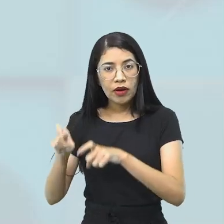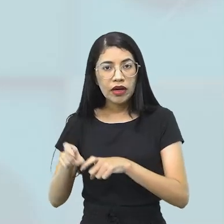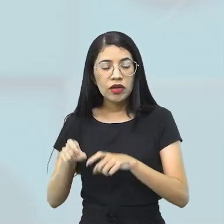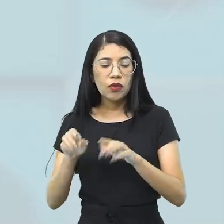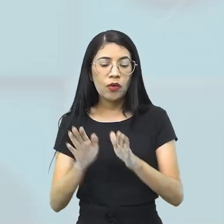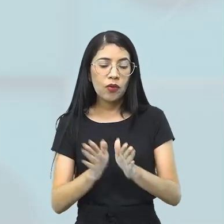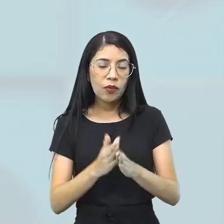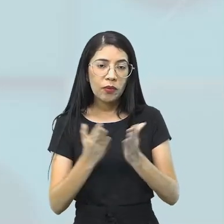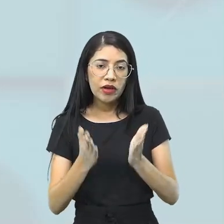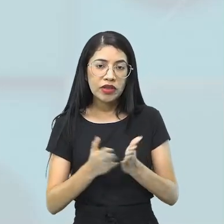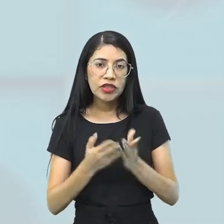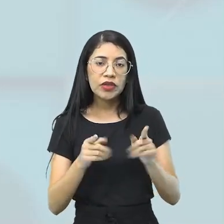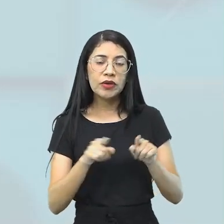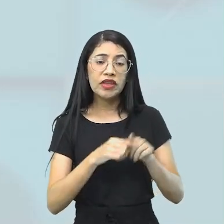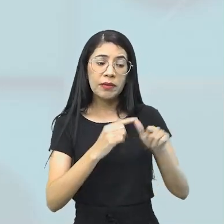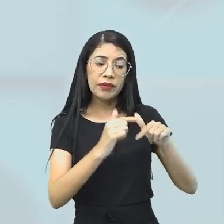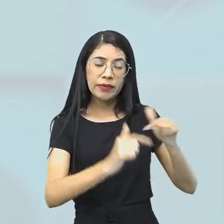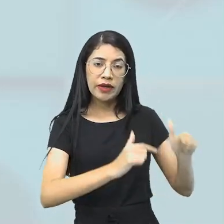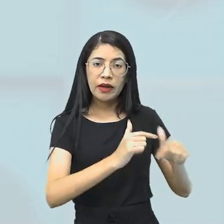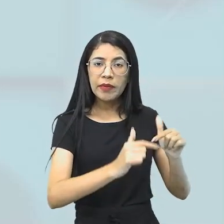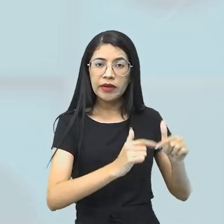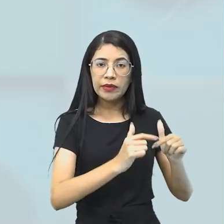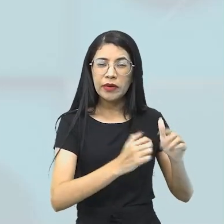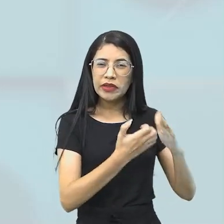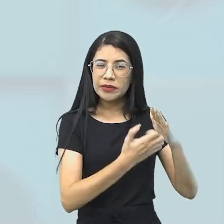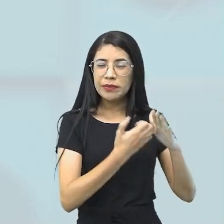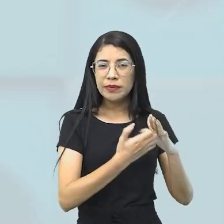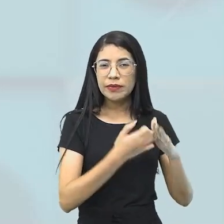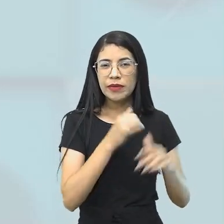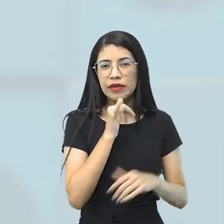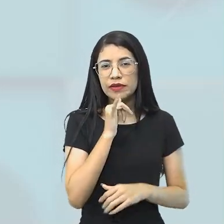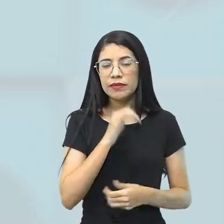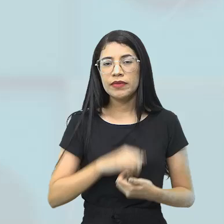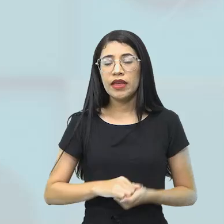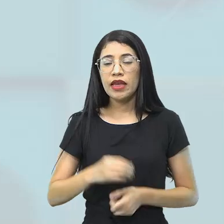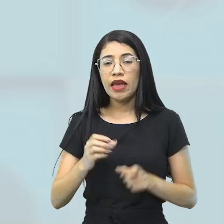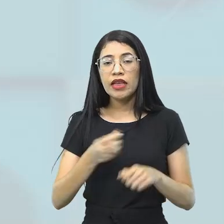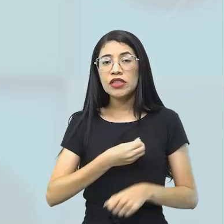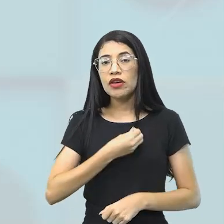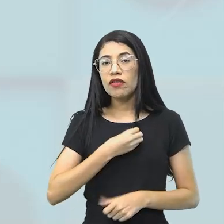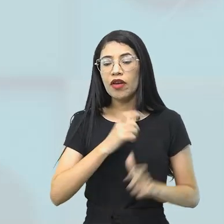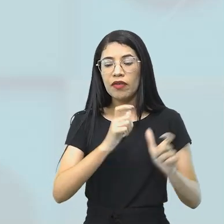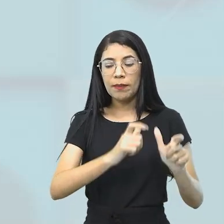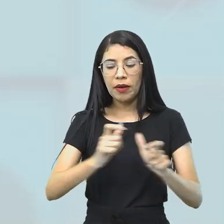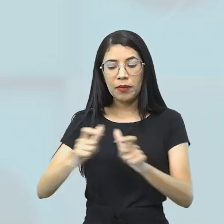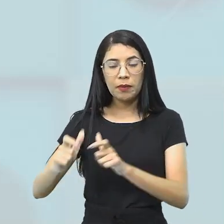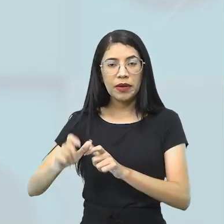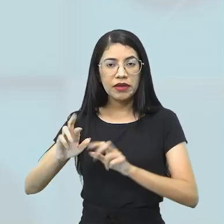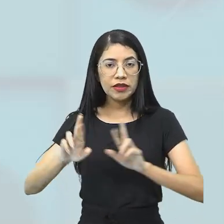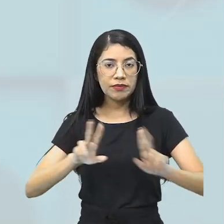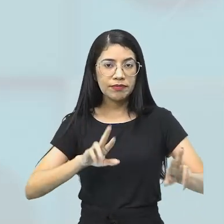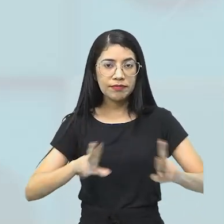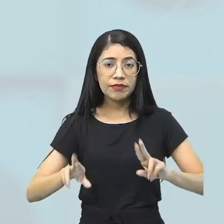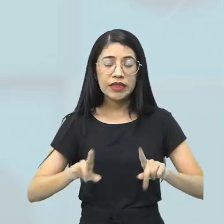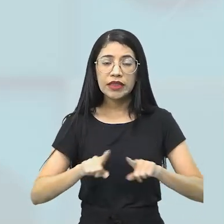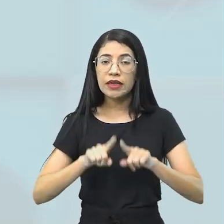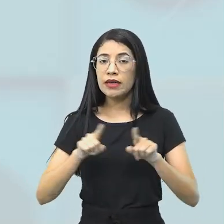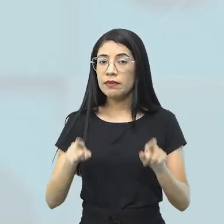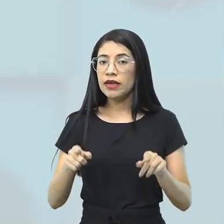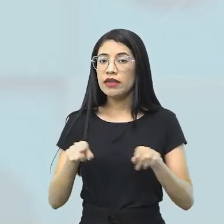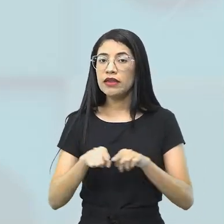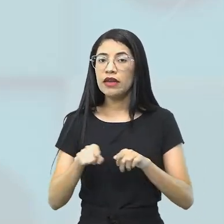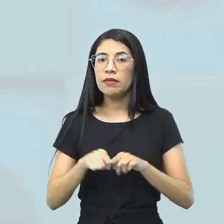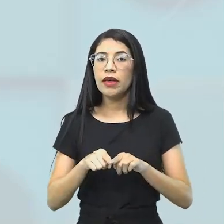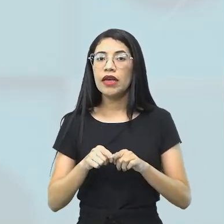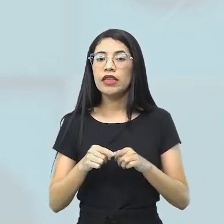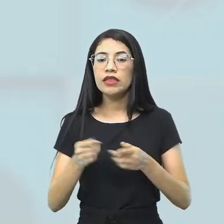do mendigo e do operário, que eles vivem ali em locais diferentes, porém acabam